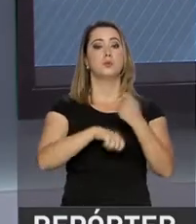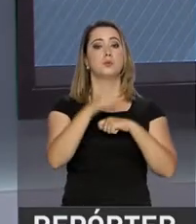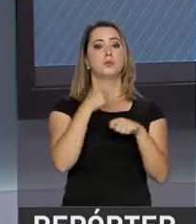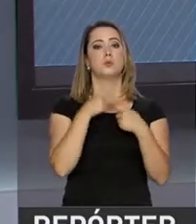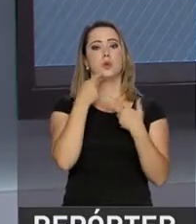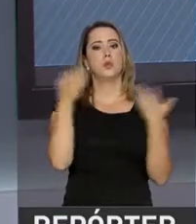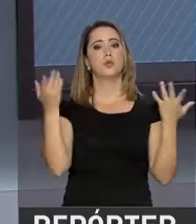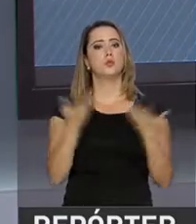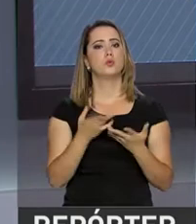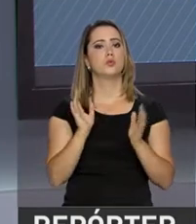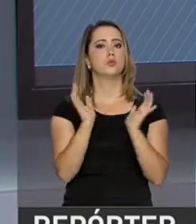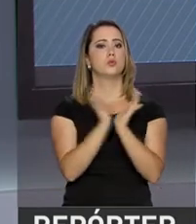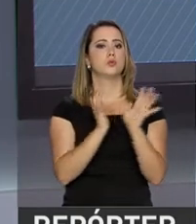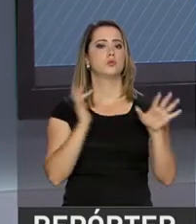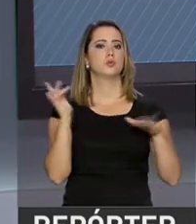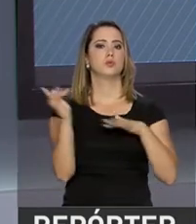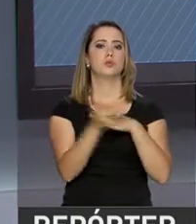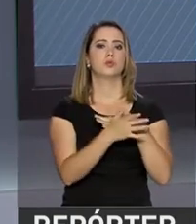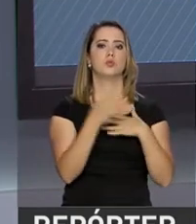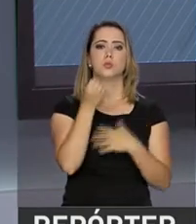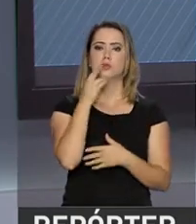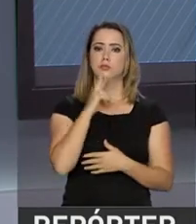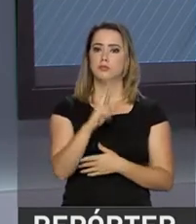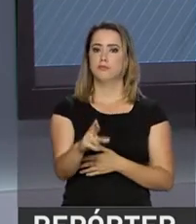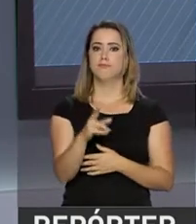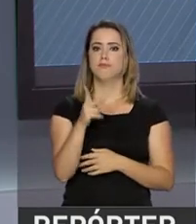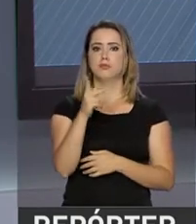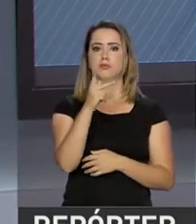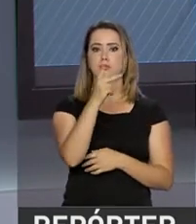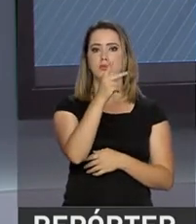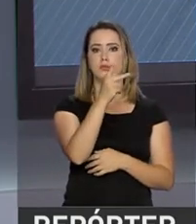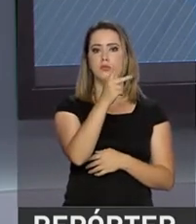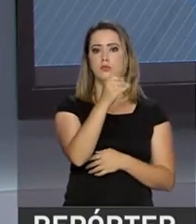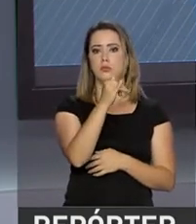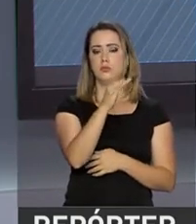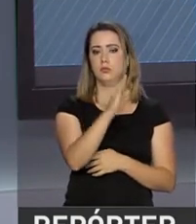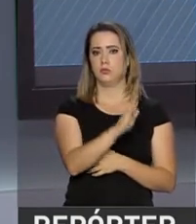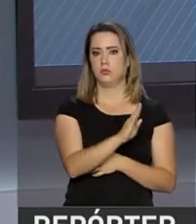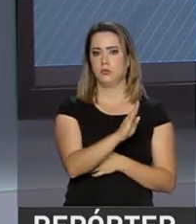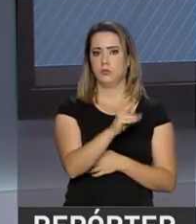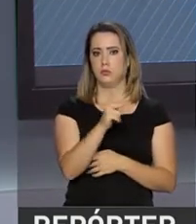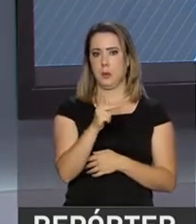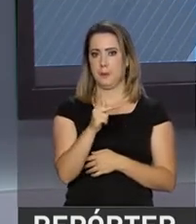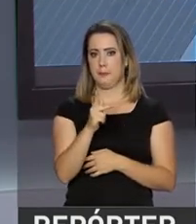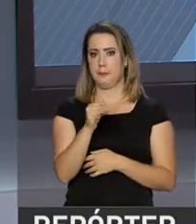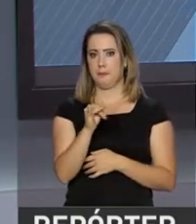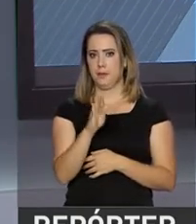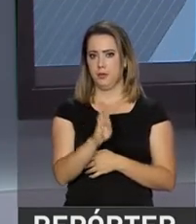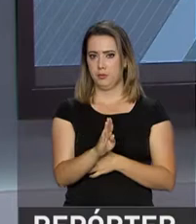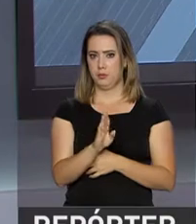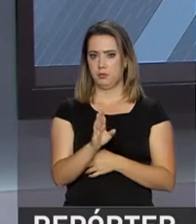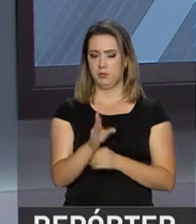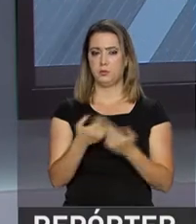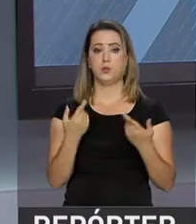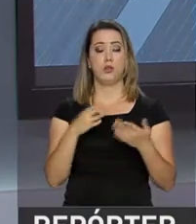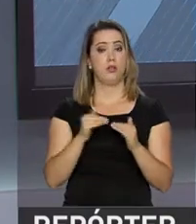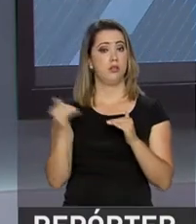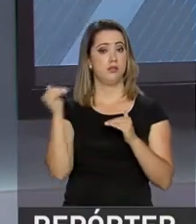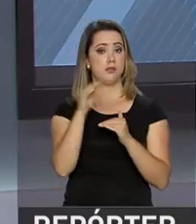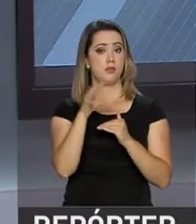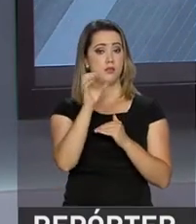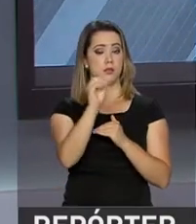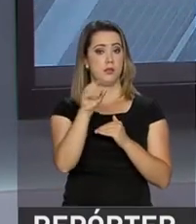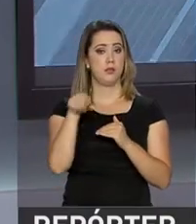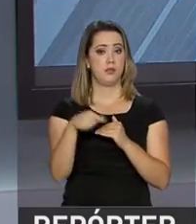falou hoje nas redes sociais sobre o bom resultado do produto interno bruto pib que registrou crescimento de